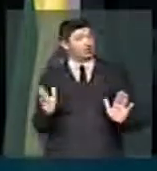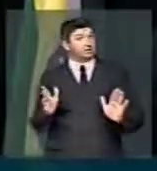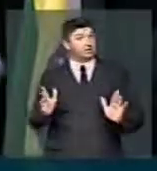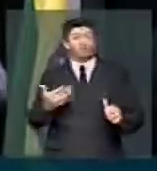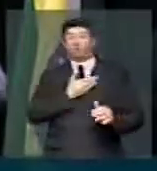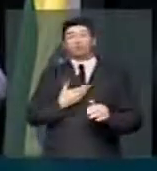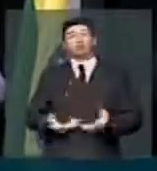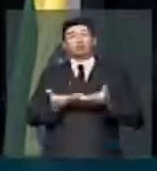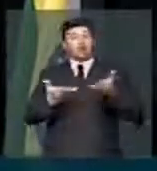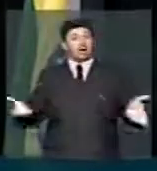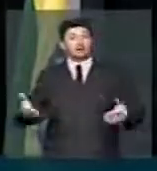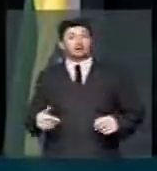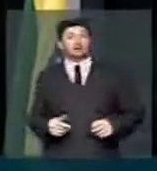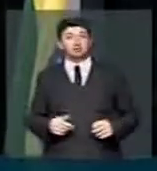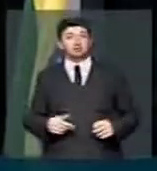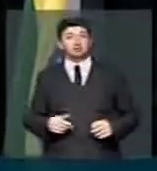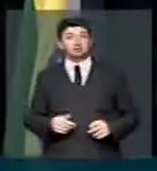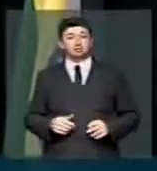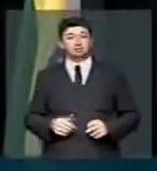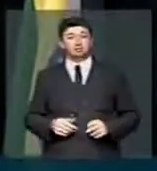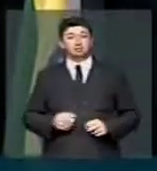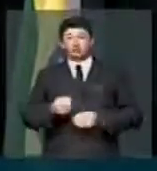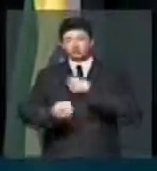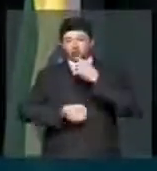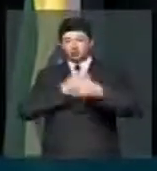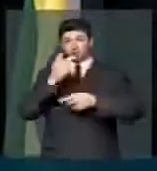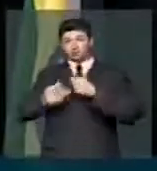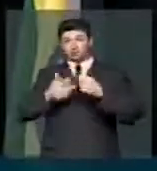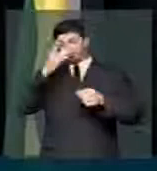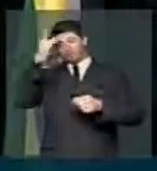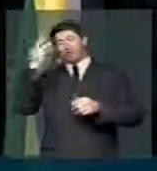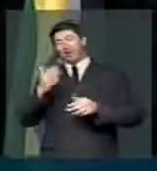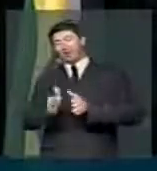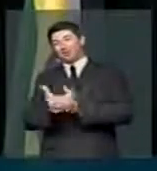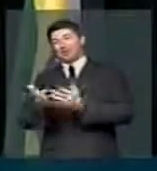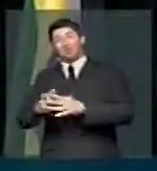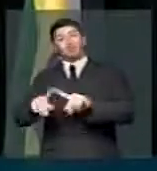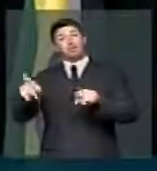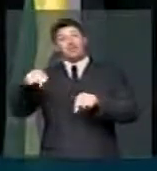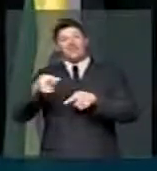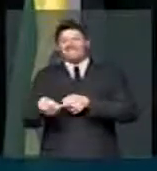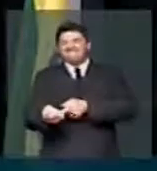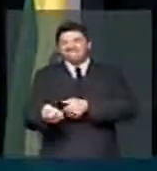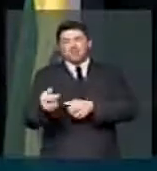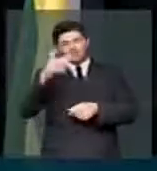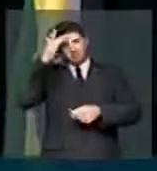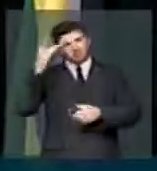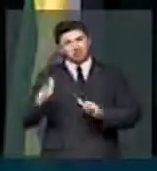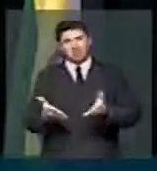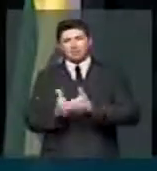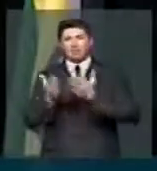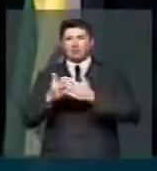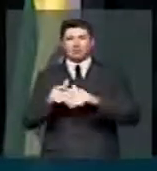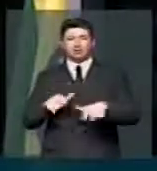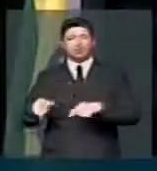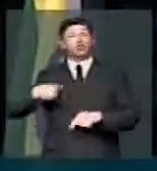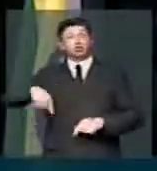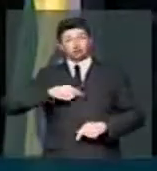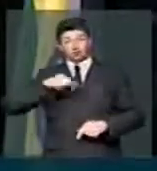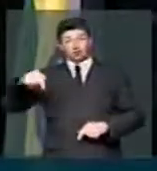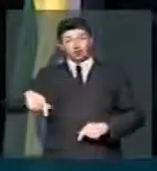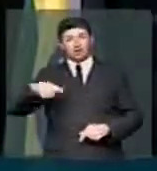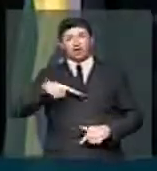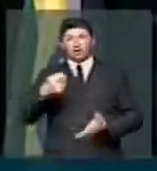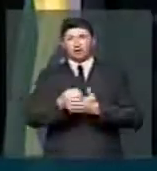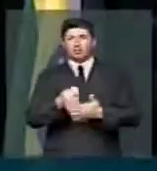esse governo que está aí. Continua com um discurso para o pobre, mas enganando o pobre, enganando o trabalhador. E nós temos aqui